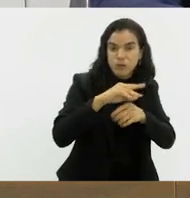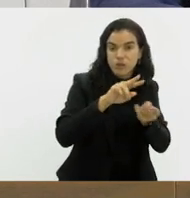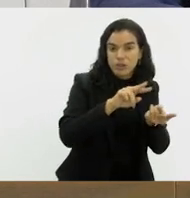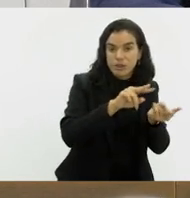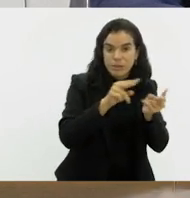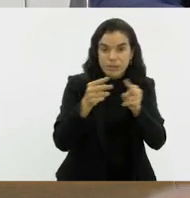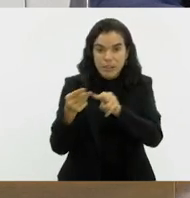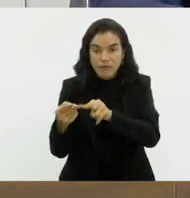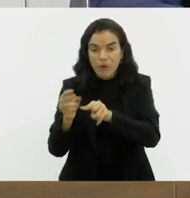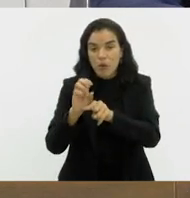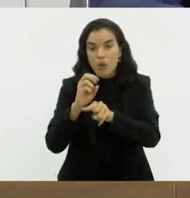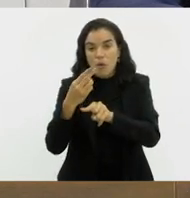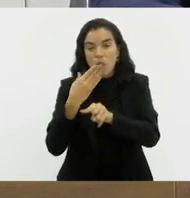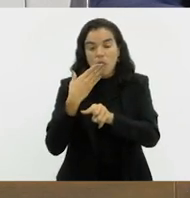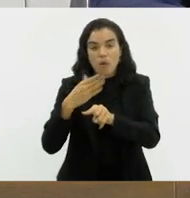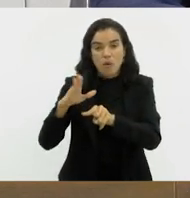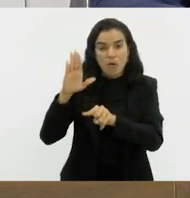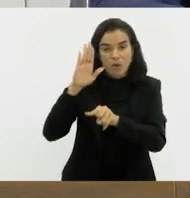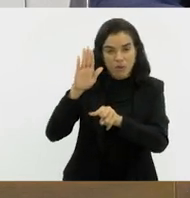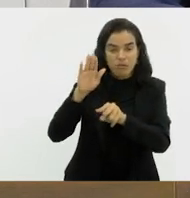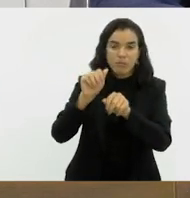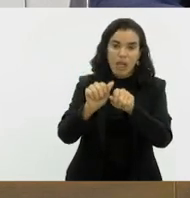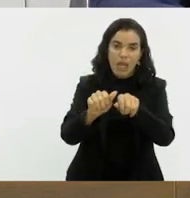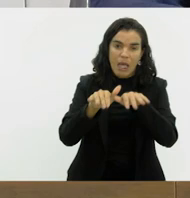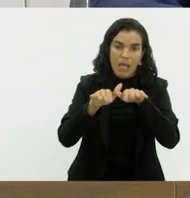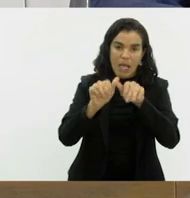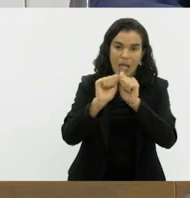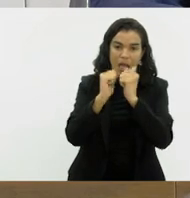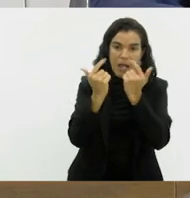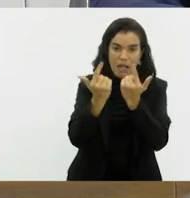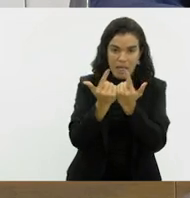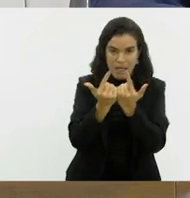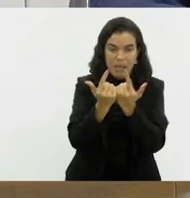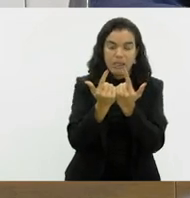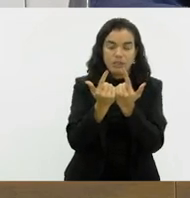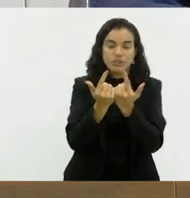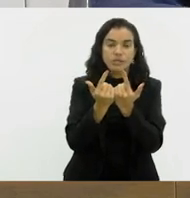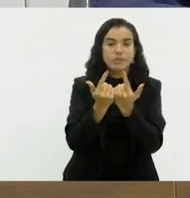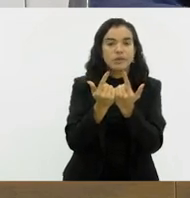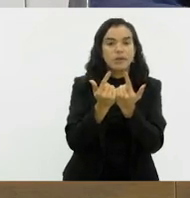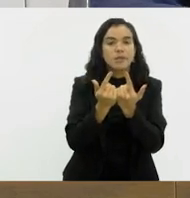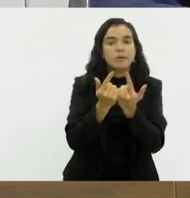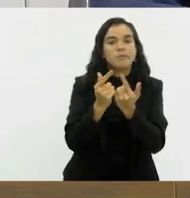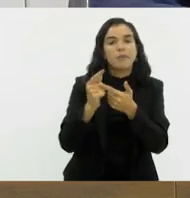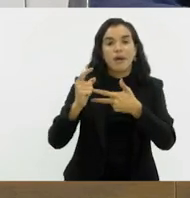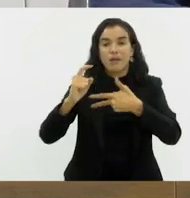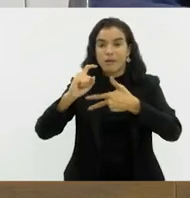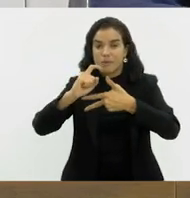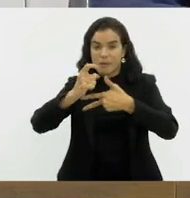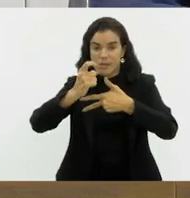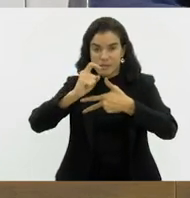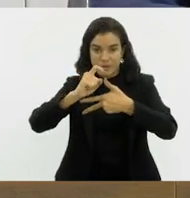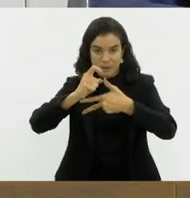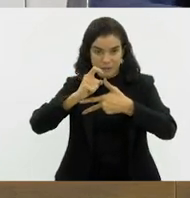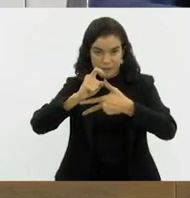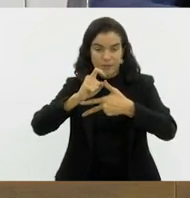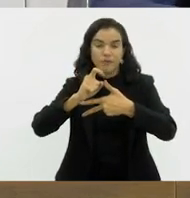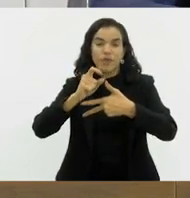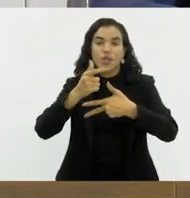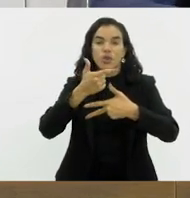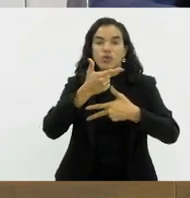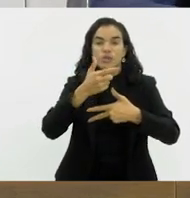transferidos ou prometidos pela Assembleia Legislativa para o Poder Executivo num montante de